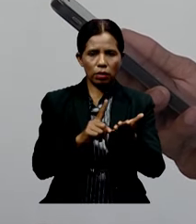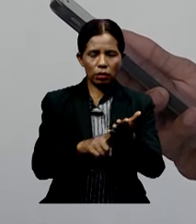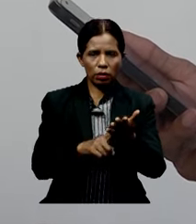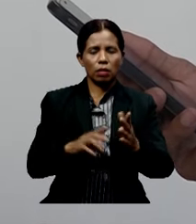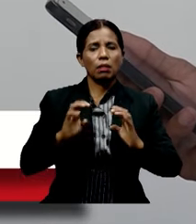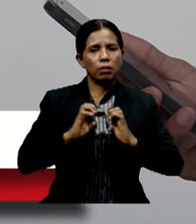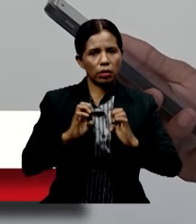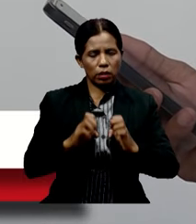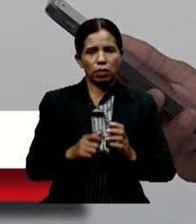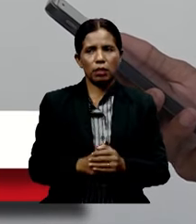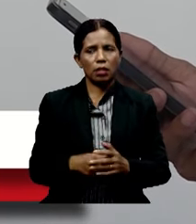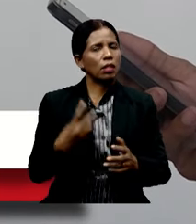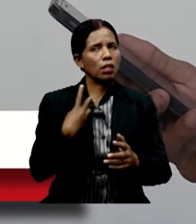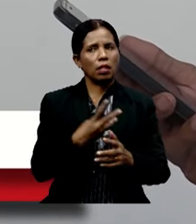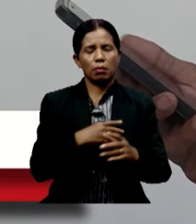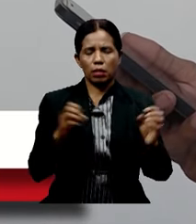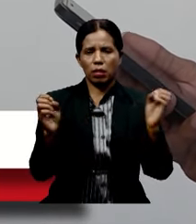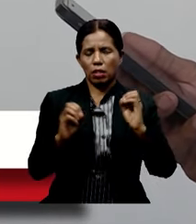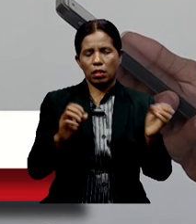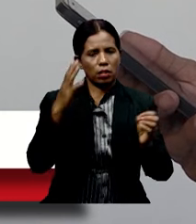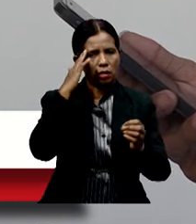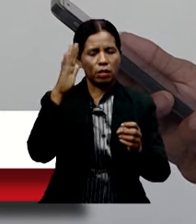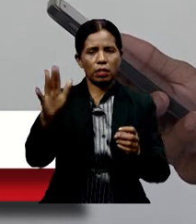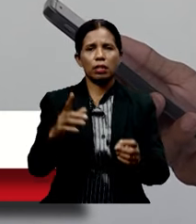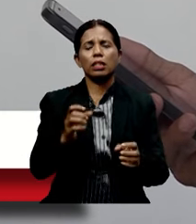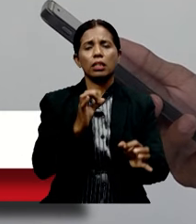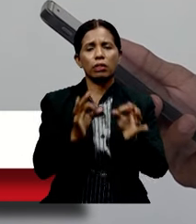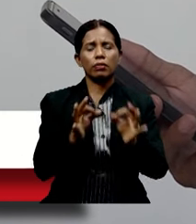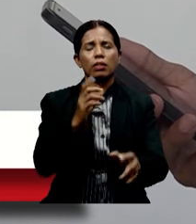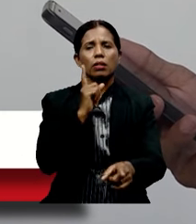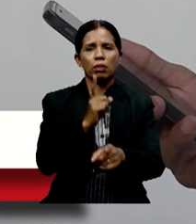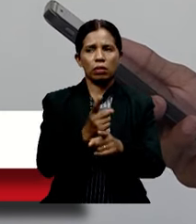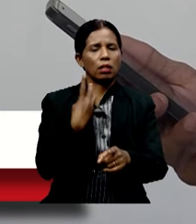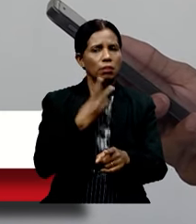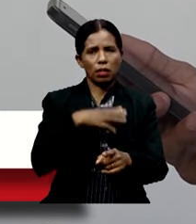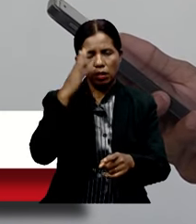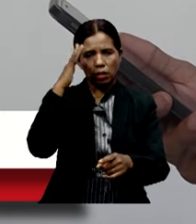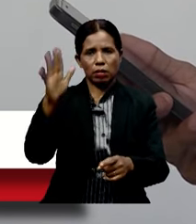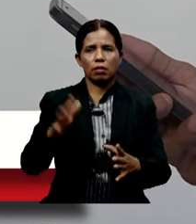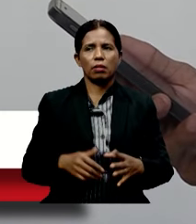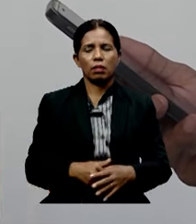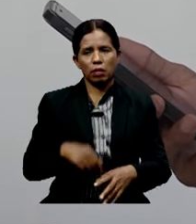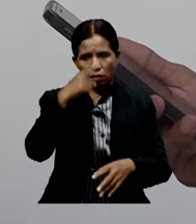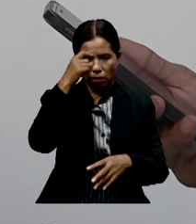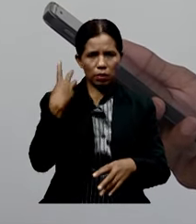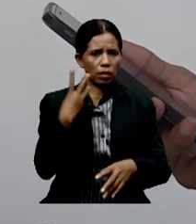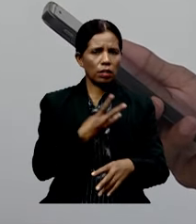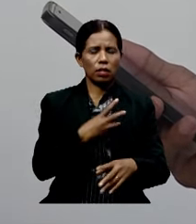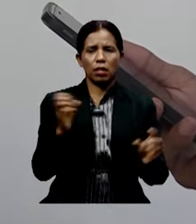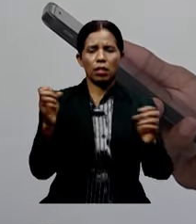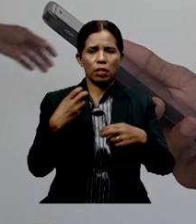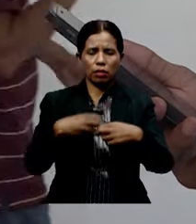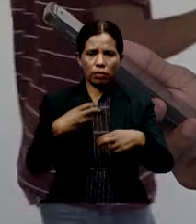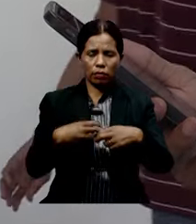urgência. Para mim, é lógica. Sei da lógica, do Nibami, da lógica. Tamba, ita lá a situação ameaçada no